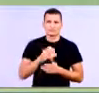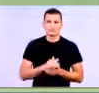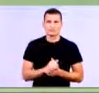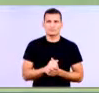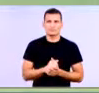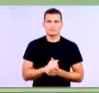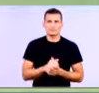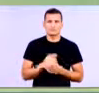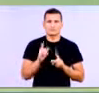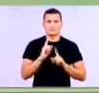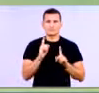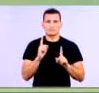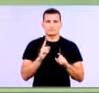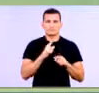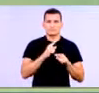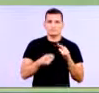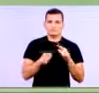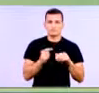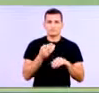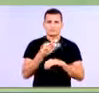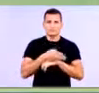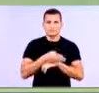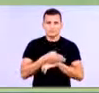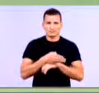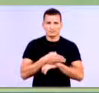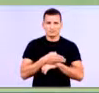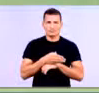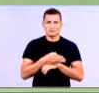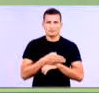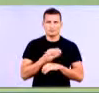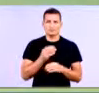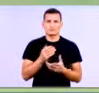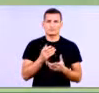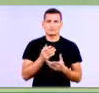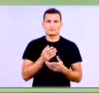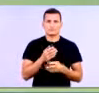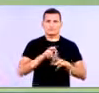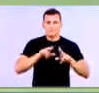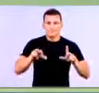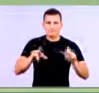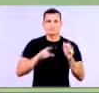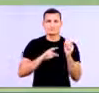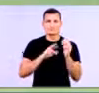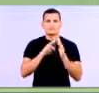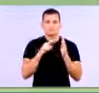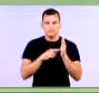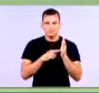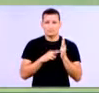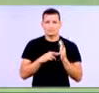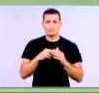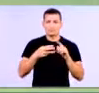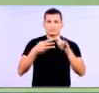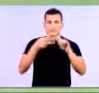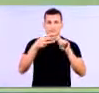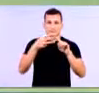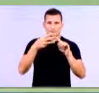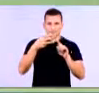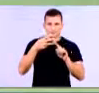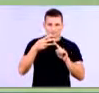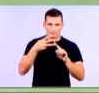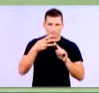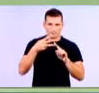não restringir os acessos com muitas regras. Então, veja bem, esses 3 fatores, não